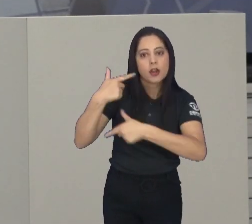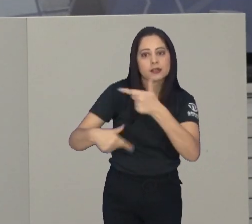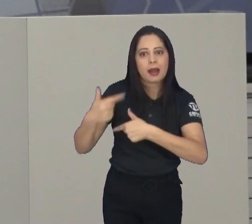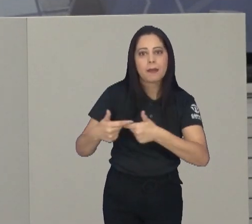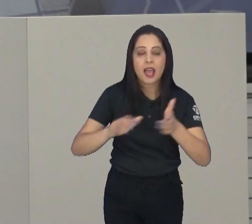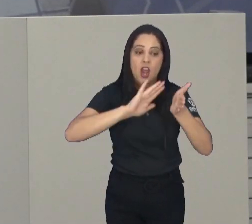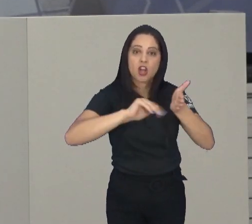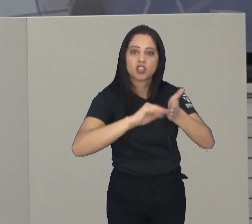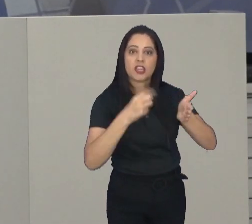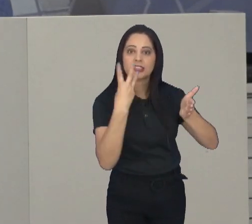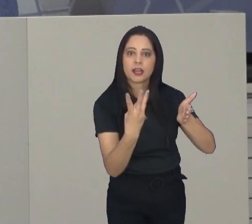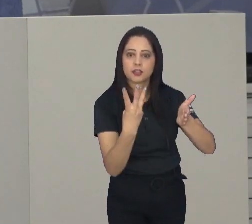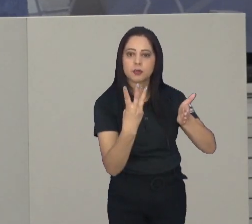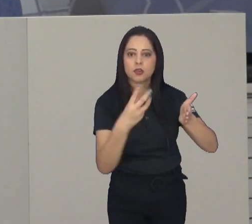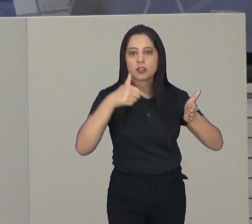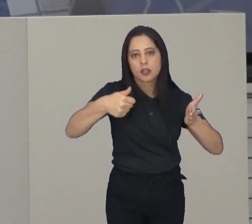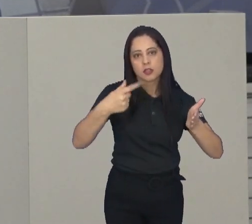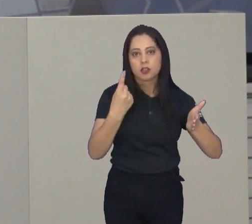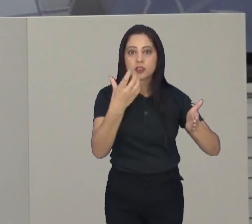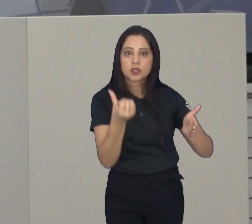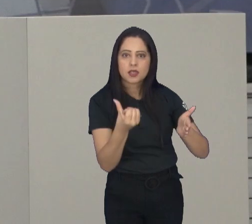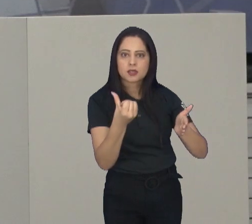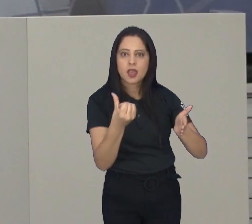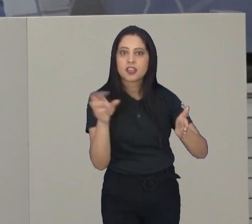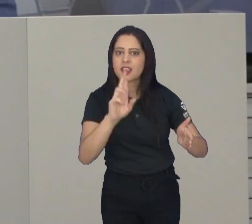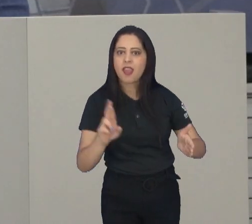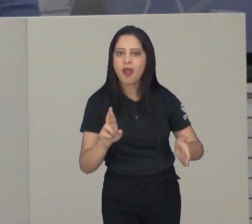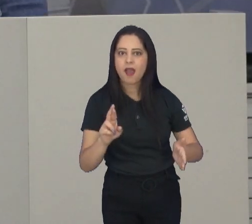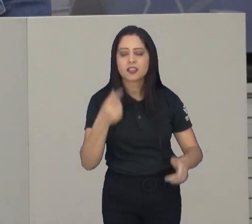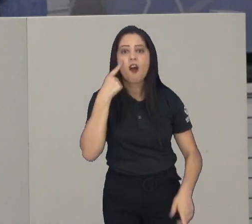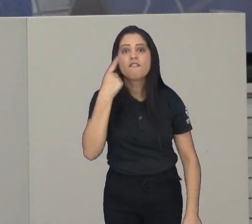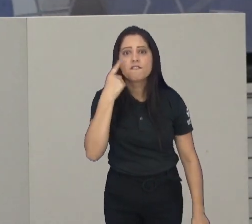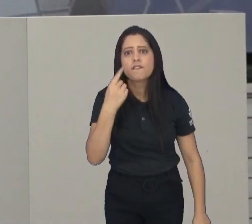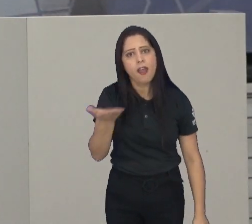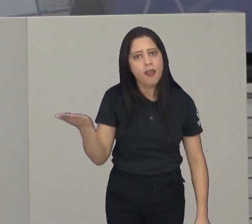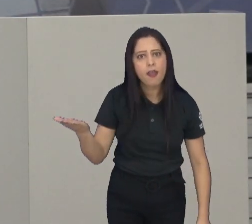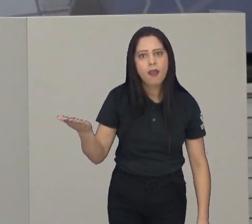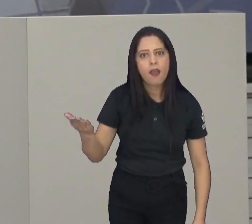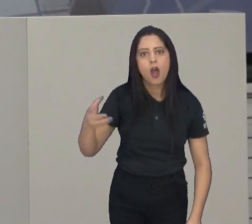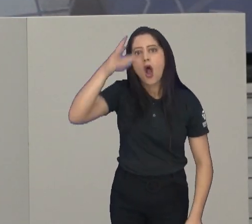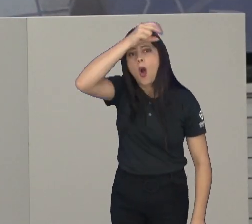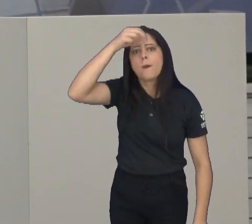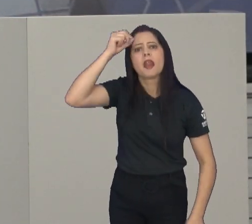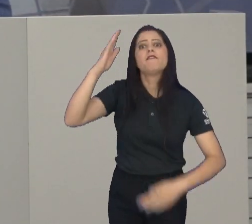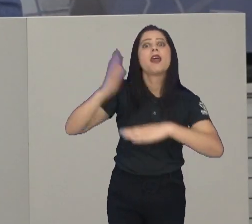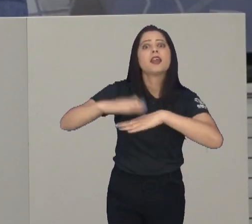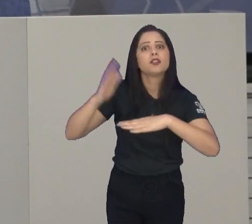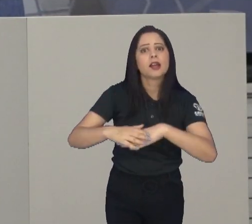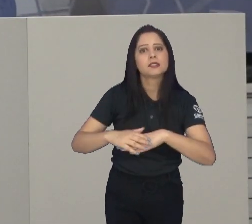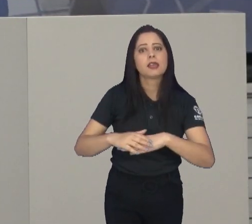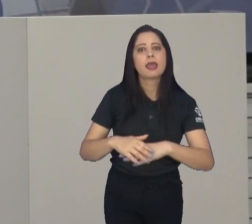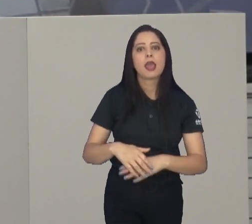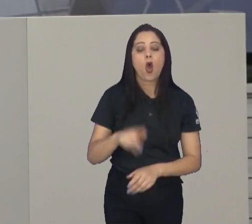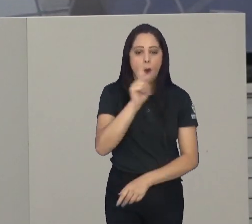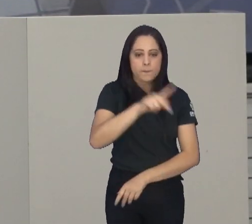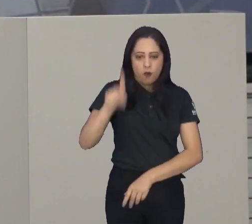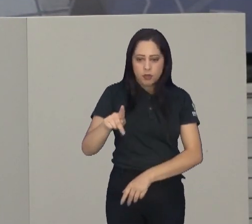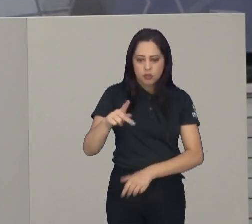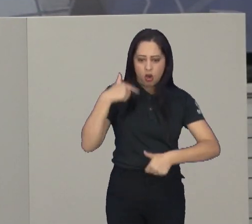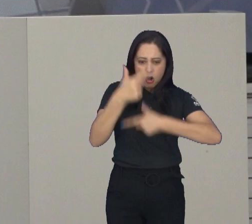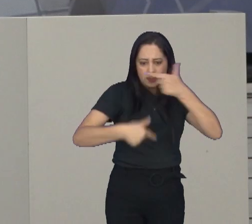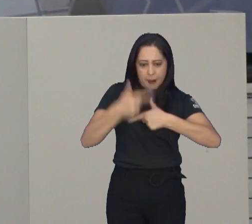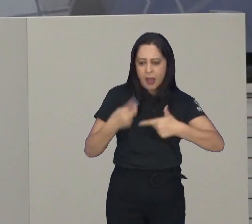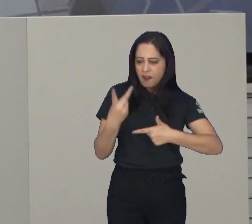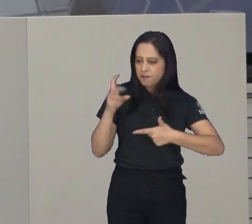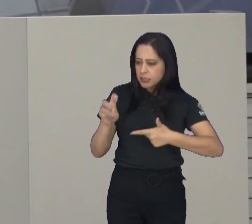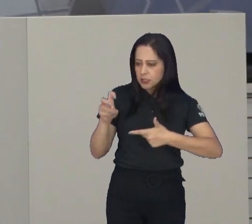R$ 3.716. Olha o que esse prefeito está fazendo. Um professor que depois de 25 anos de trabalho